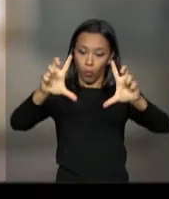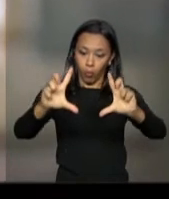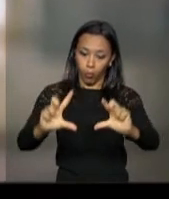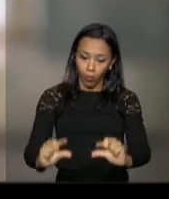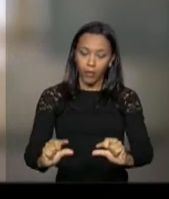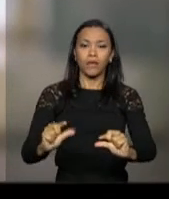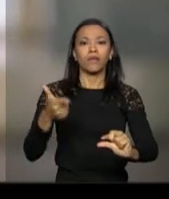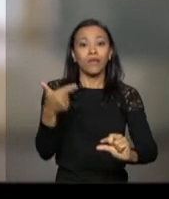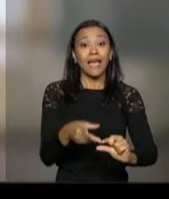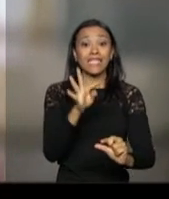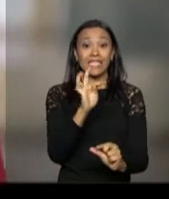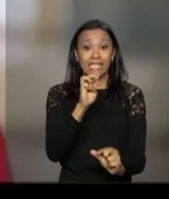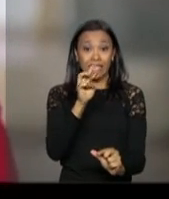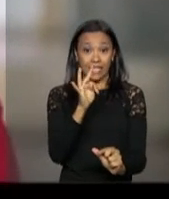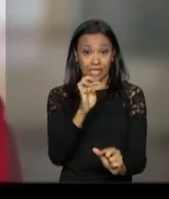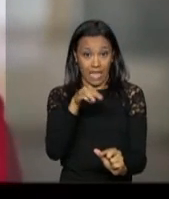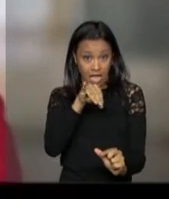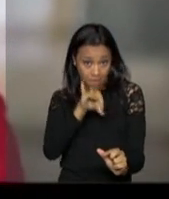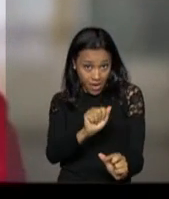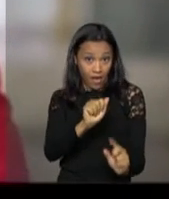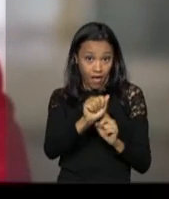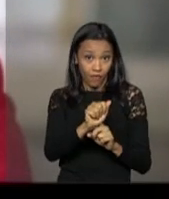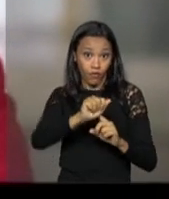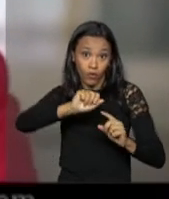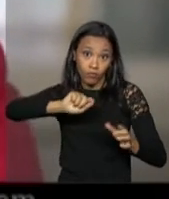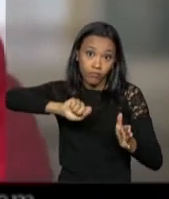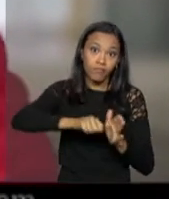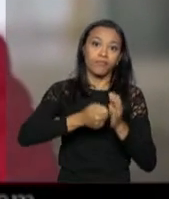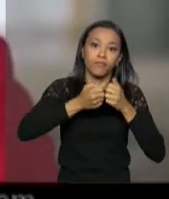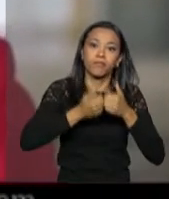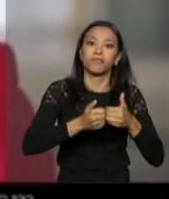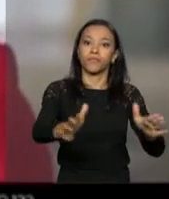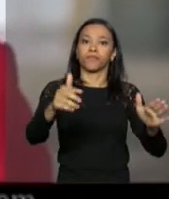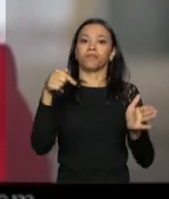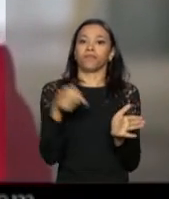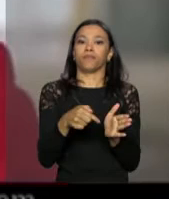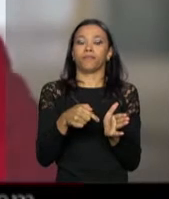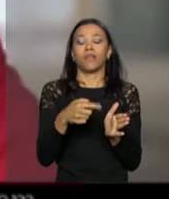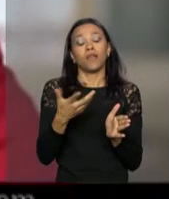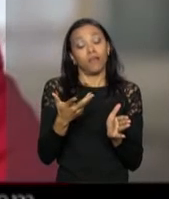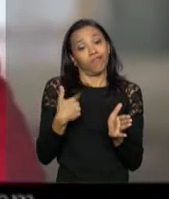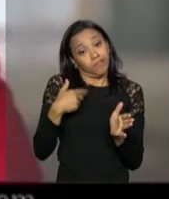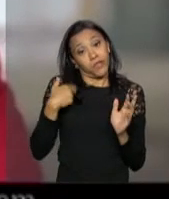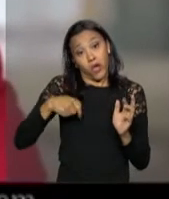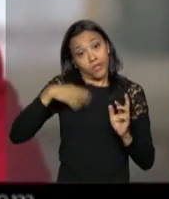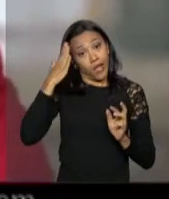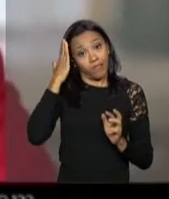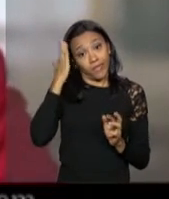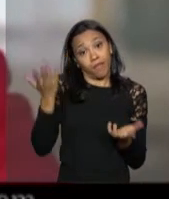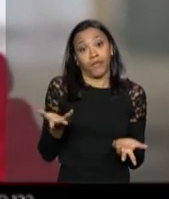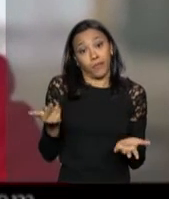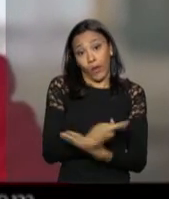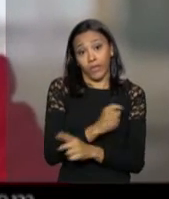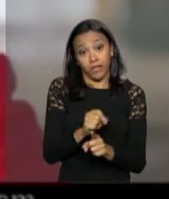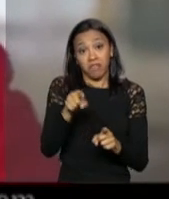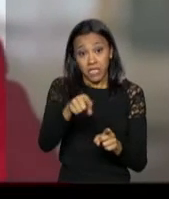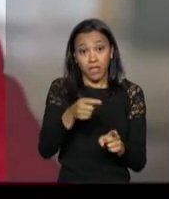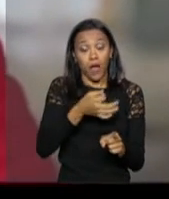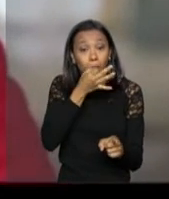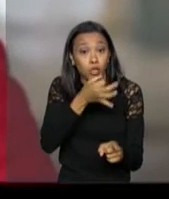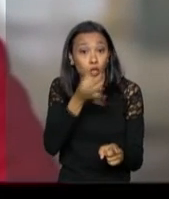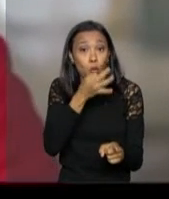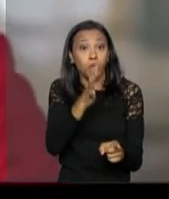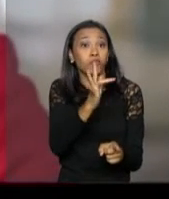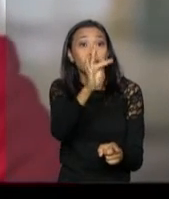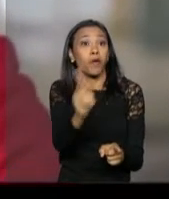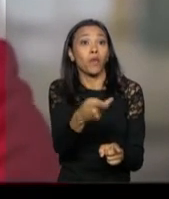as térmicas foram normalmente acionadas. Como era de se esperar, estas previsões fracassaram.